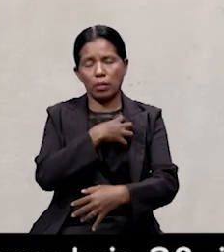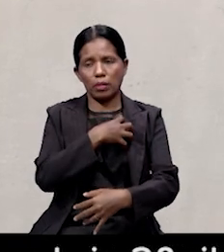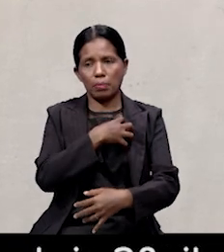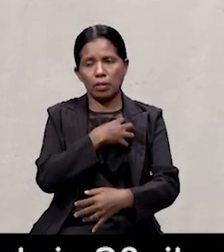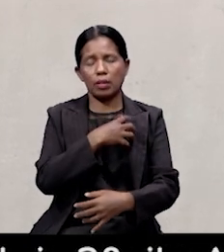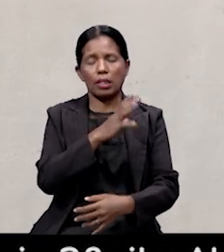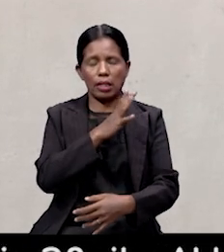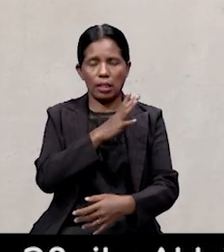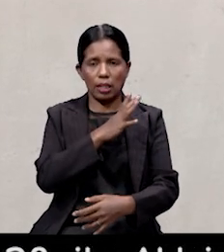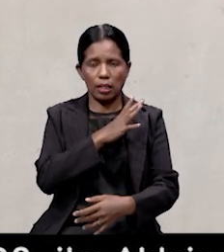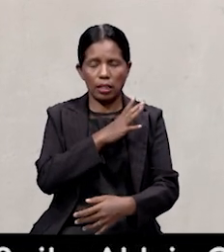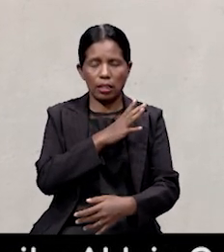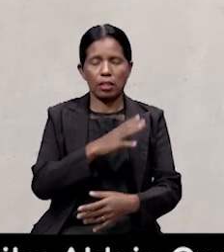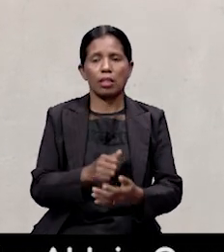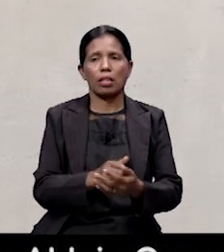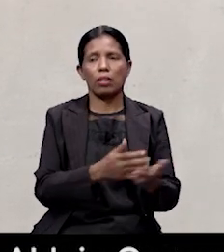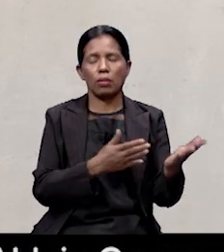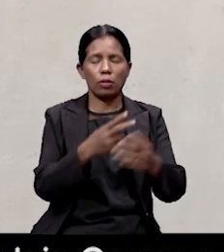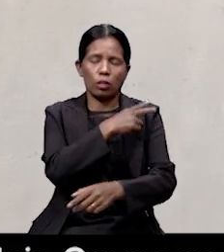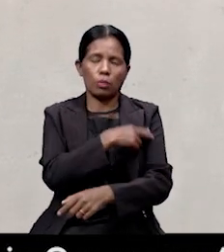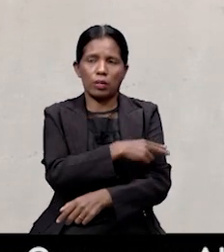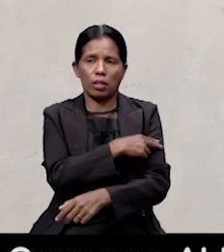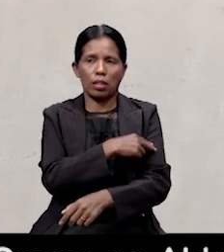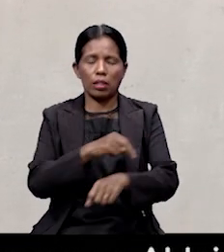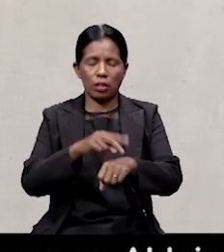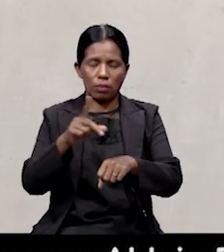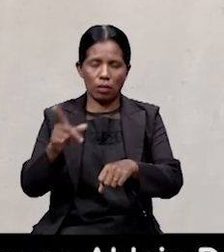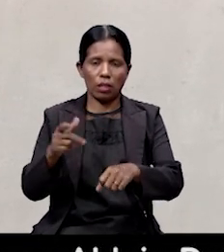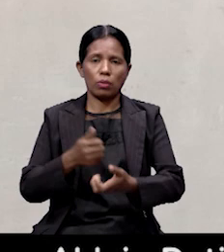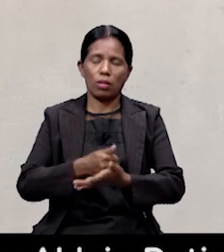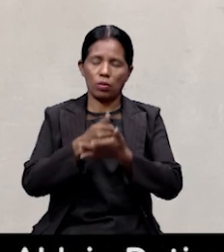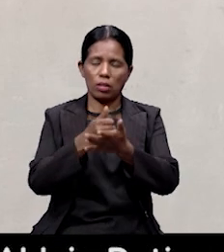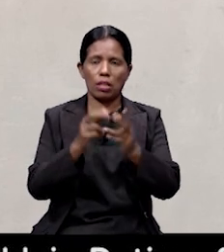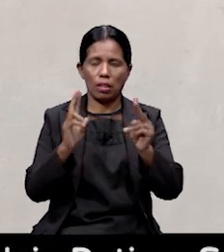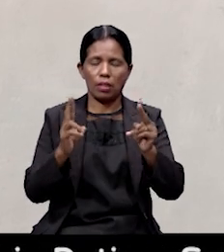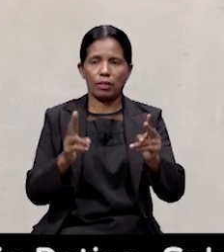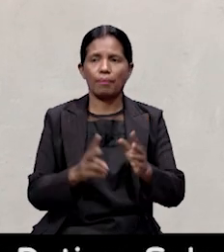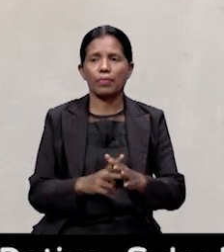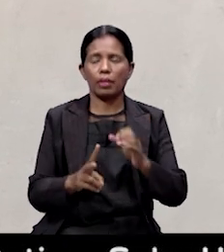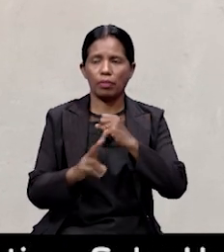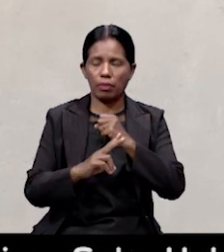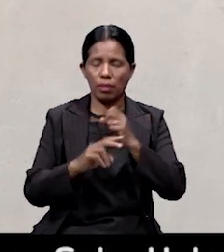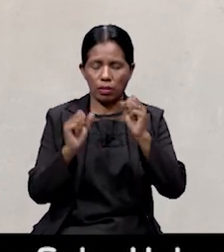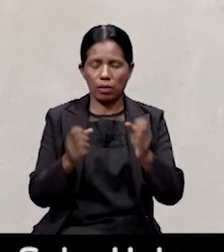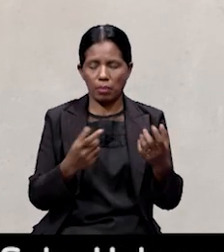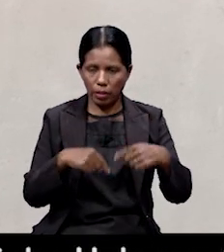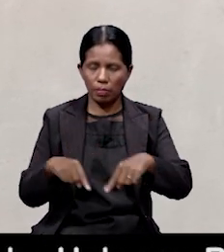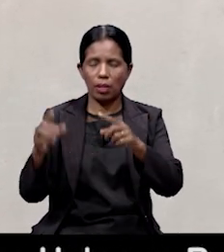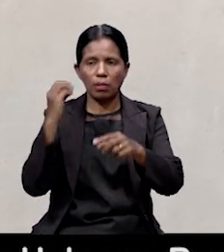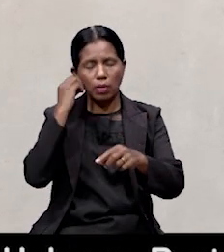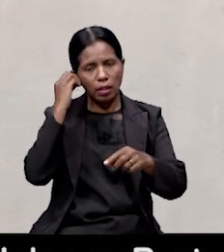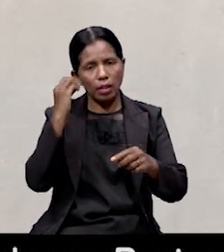e vitima do que vai a hospital nacional para fazer um tratamento e vitima agora bela filha ana mas está